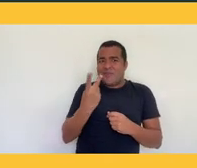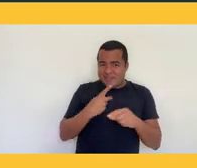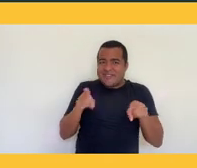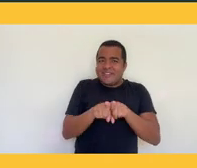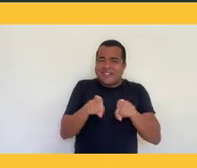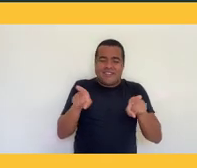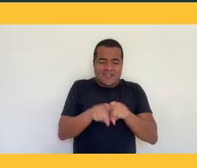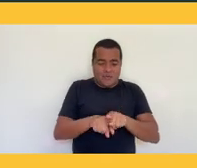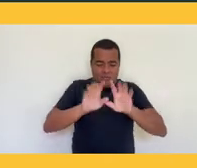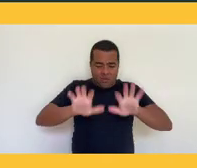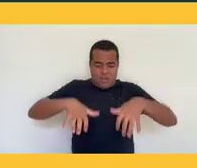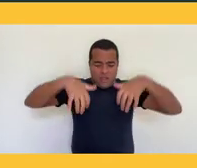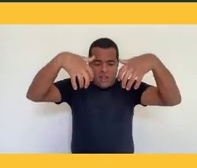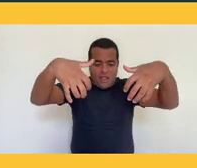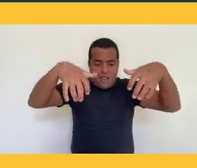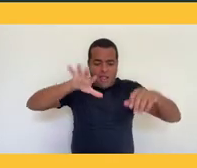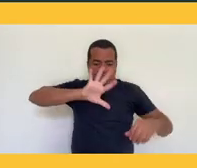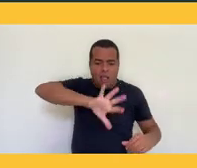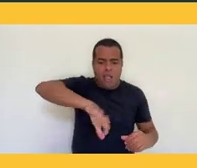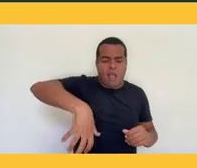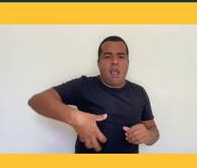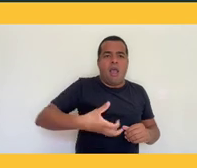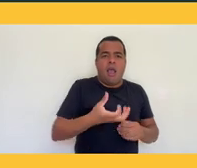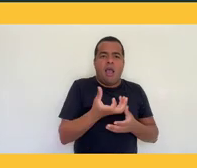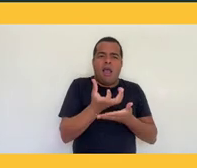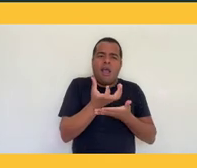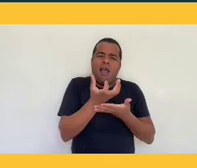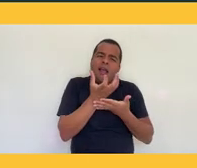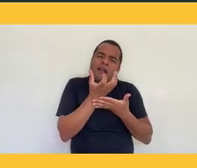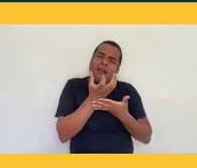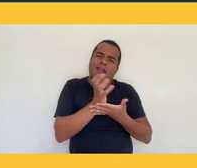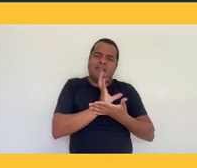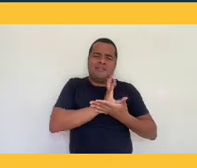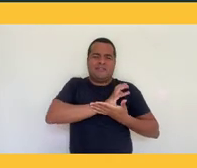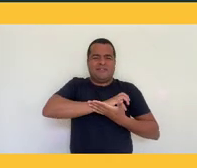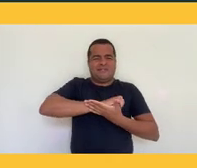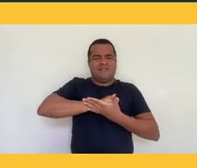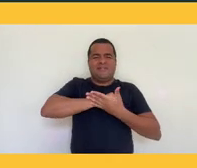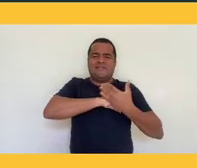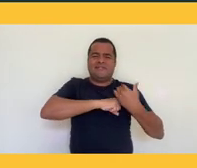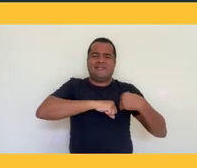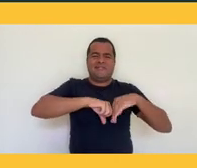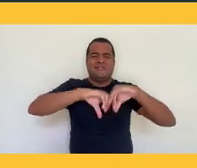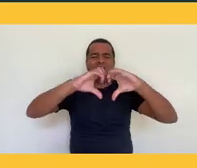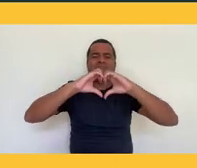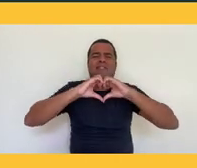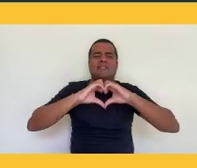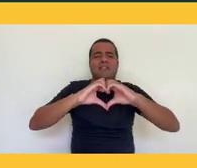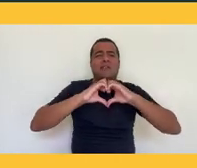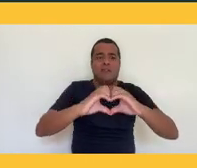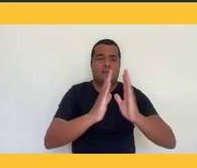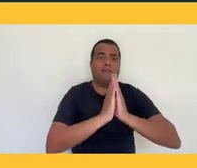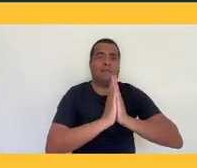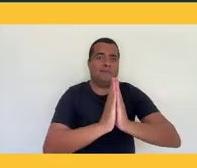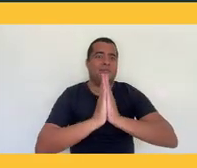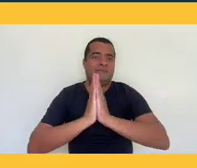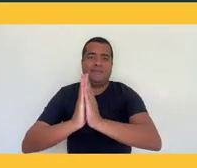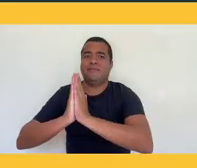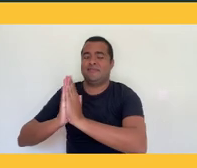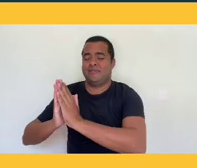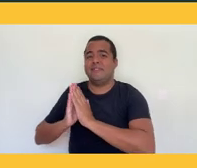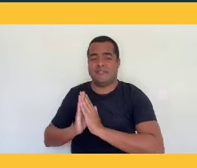meu amor. Essa é a última oração pra salvar seu coração.